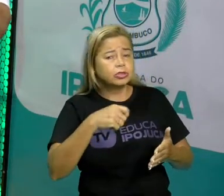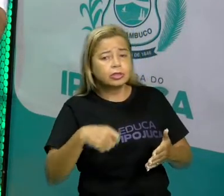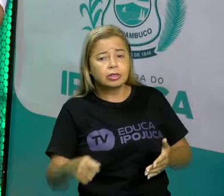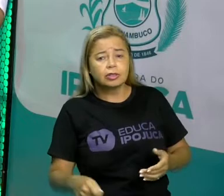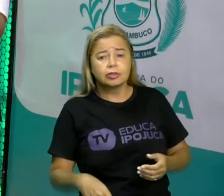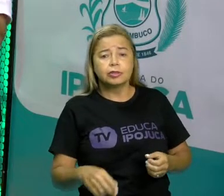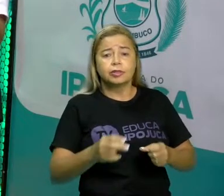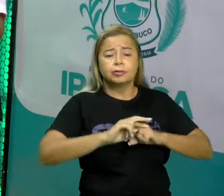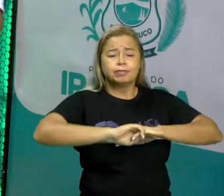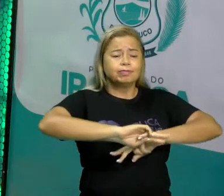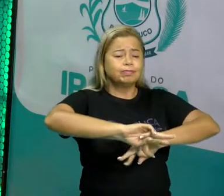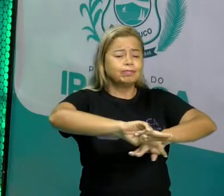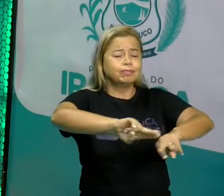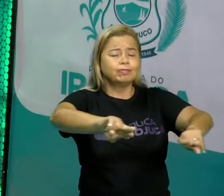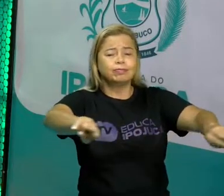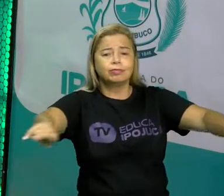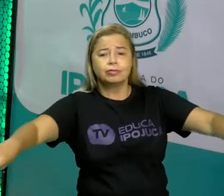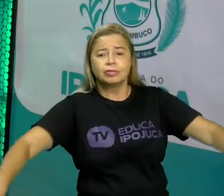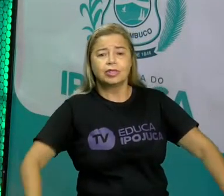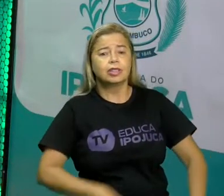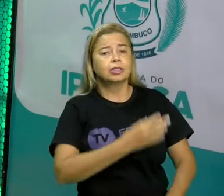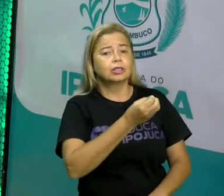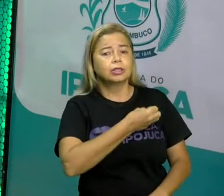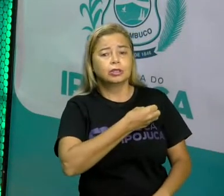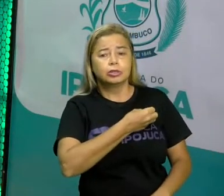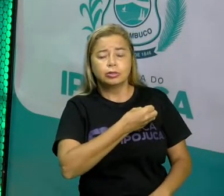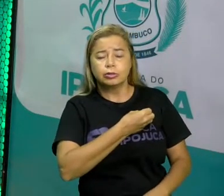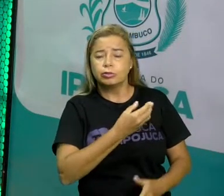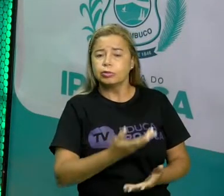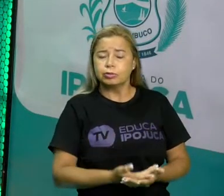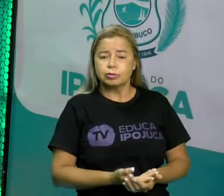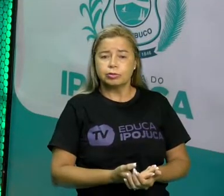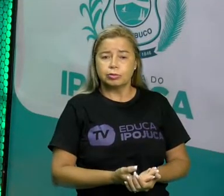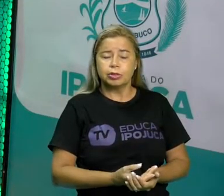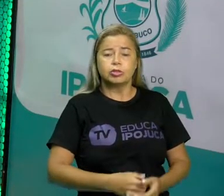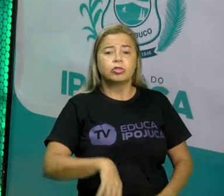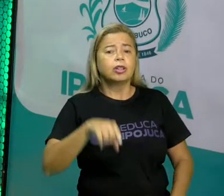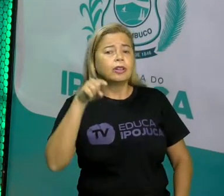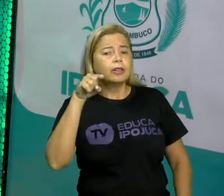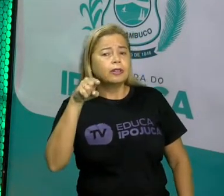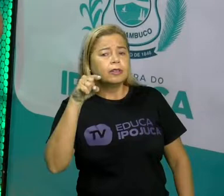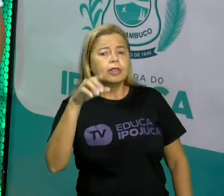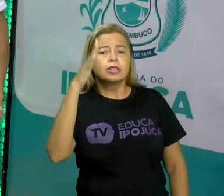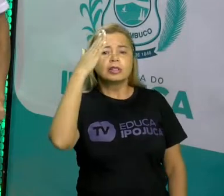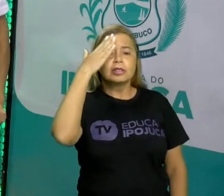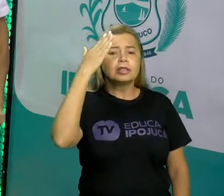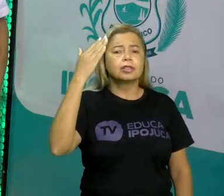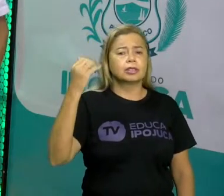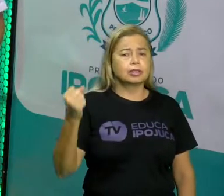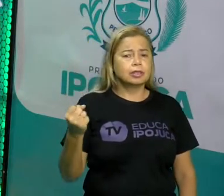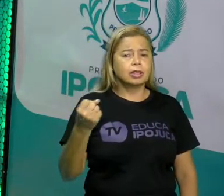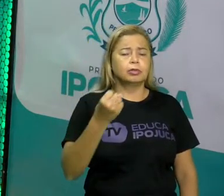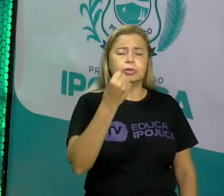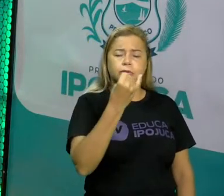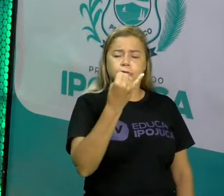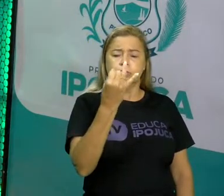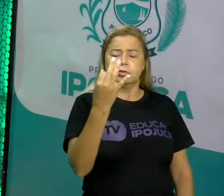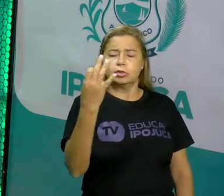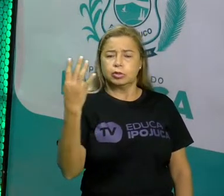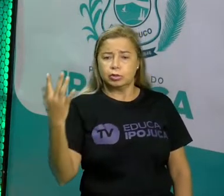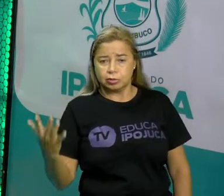Vamos ver também que até quanto eu sei contar, eu sempre pergunto isso a você. Por que eu sempre pergunto isso a você?